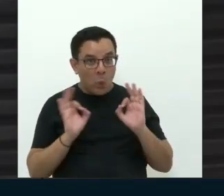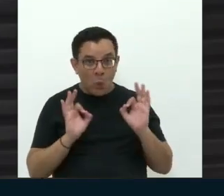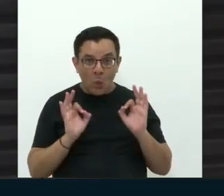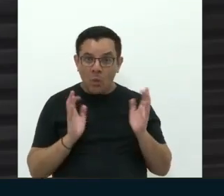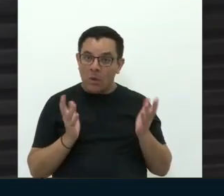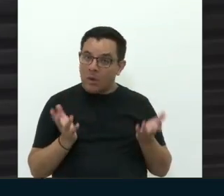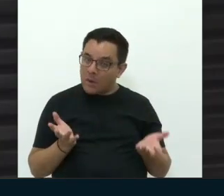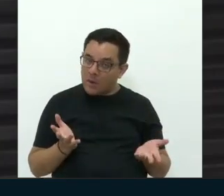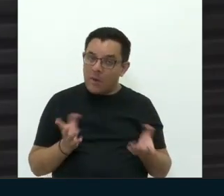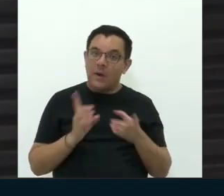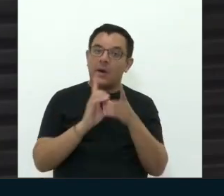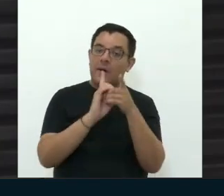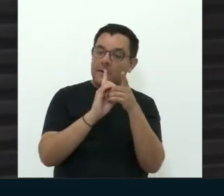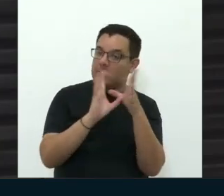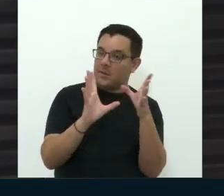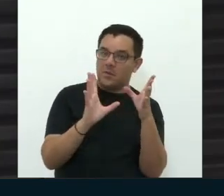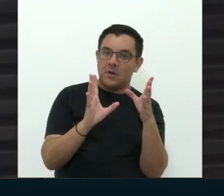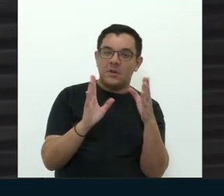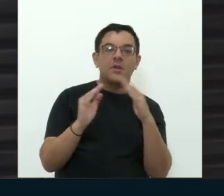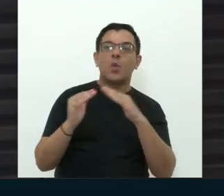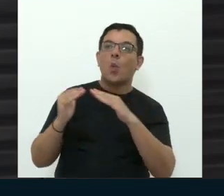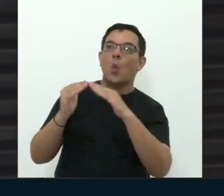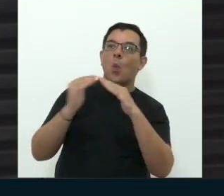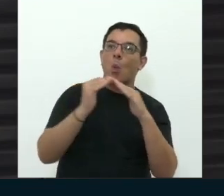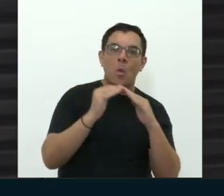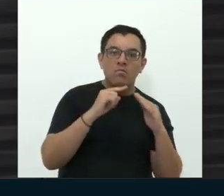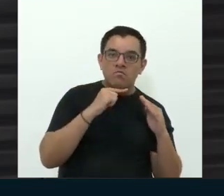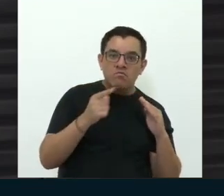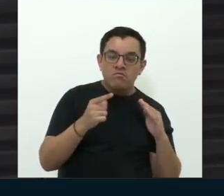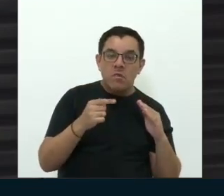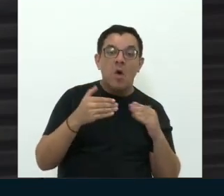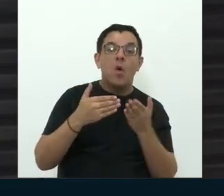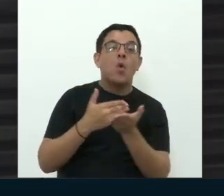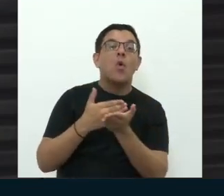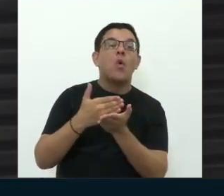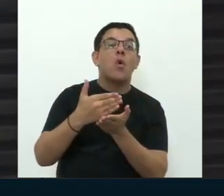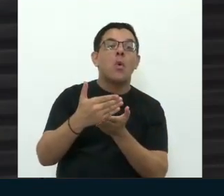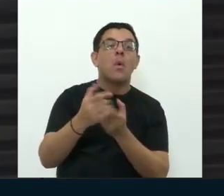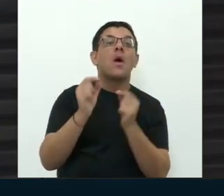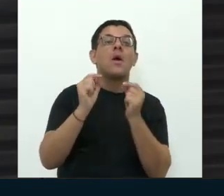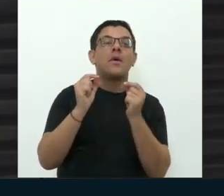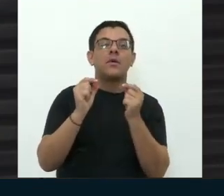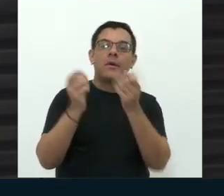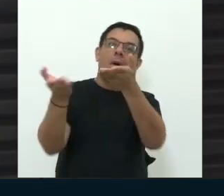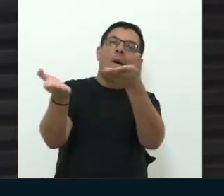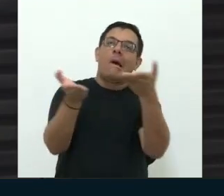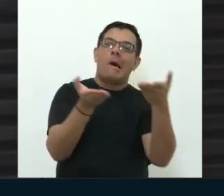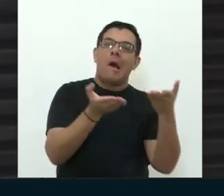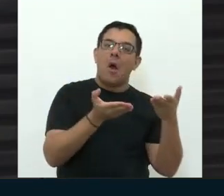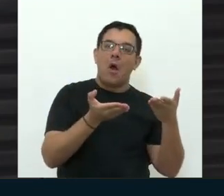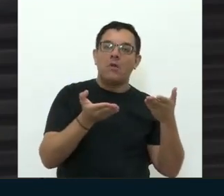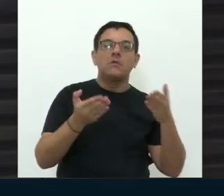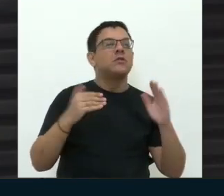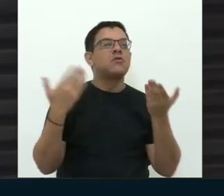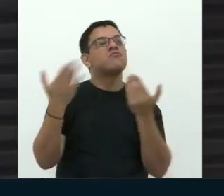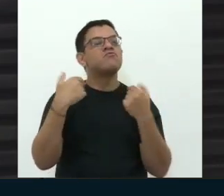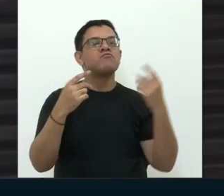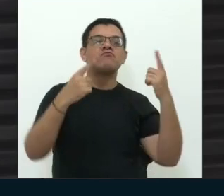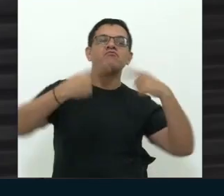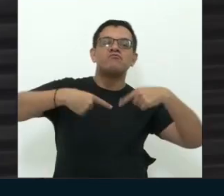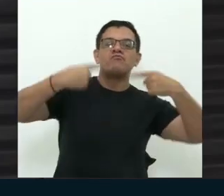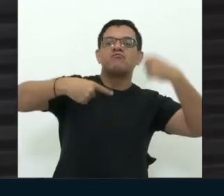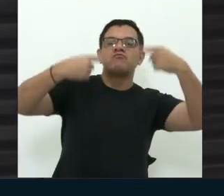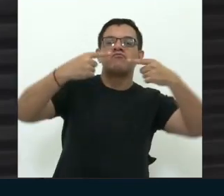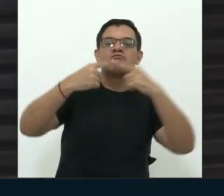ser uma solução pacífica de conflitos e acaba sendo o quê um convite do conflito se a